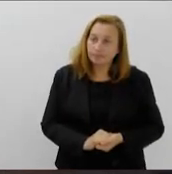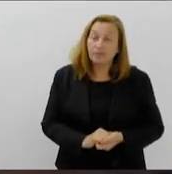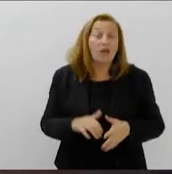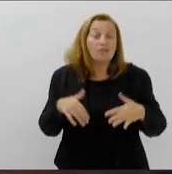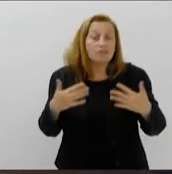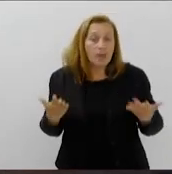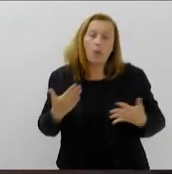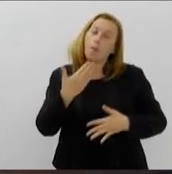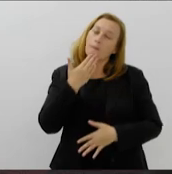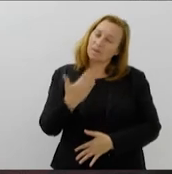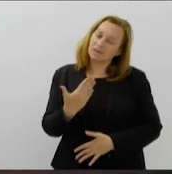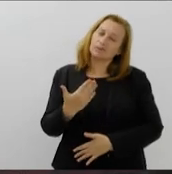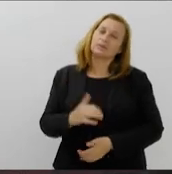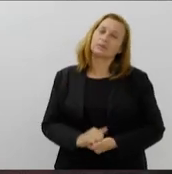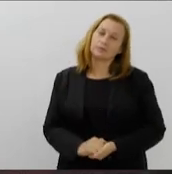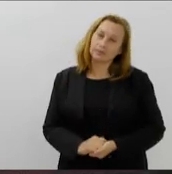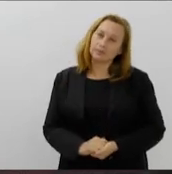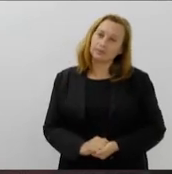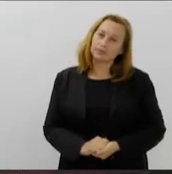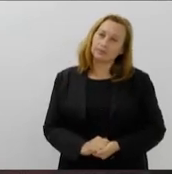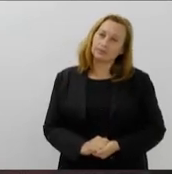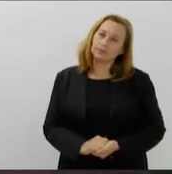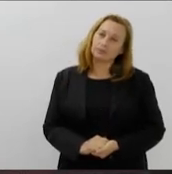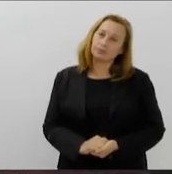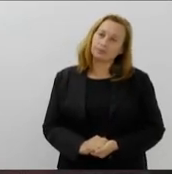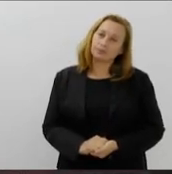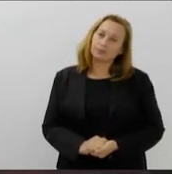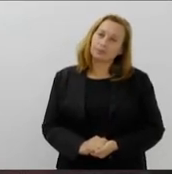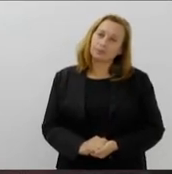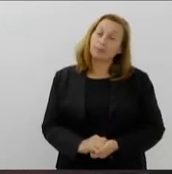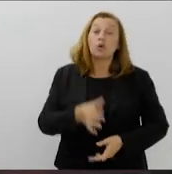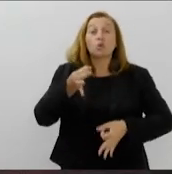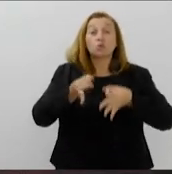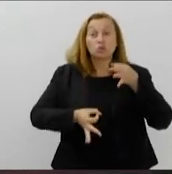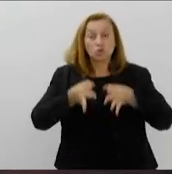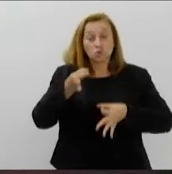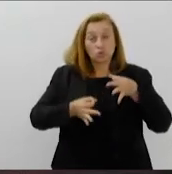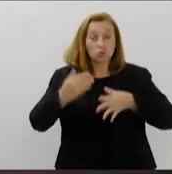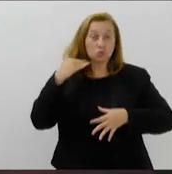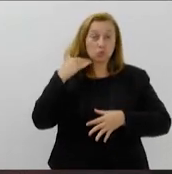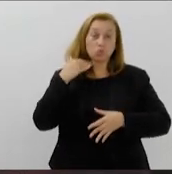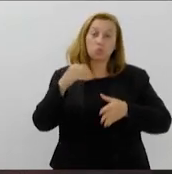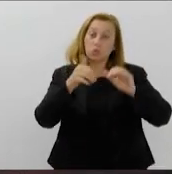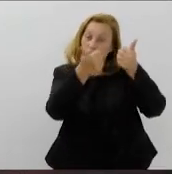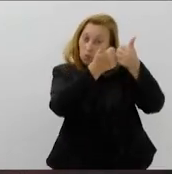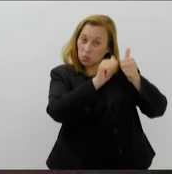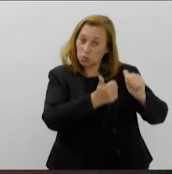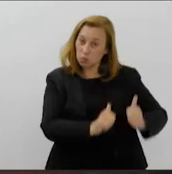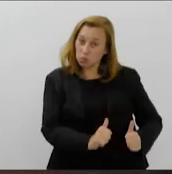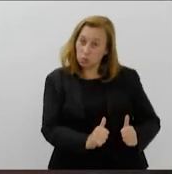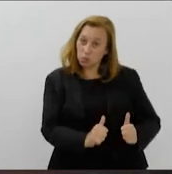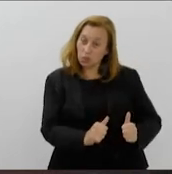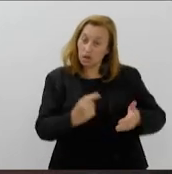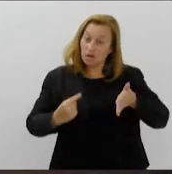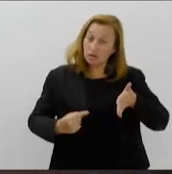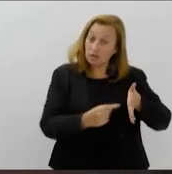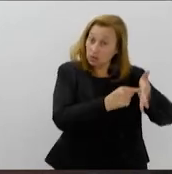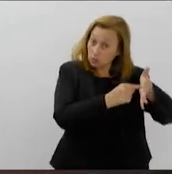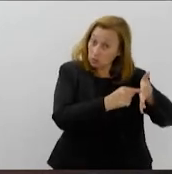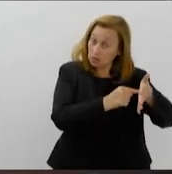Então eu peço que o juiz que irá analisar esta denúncia